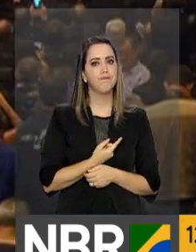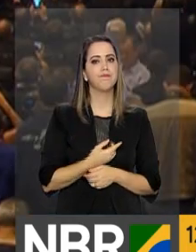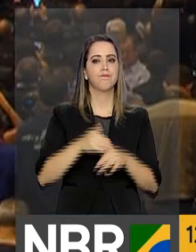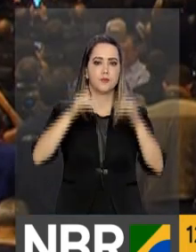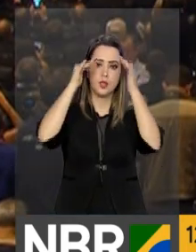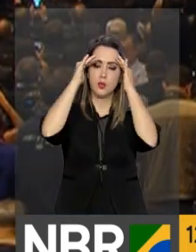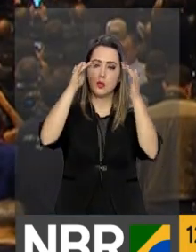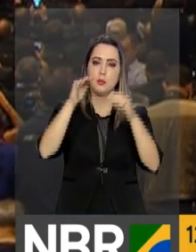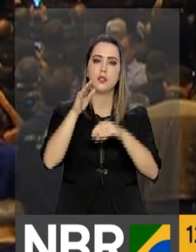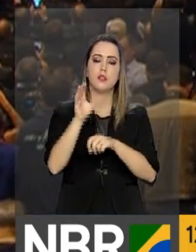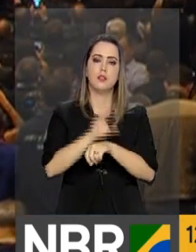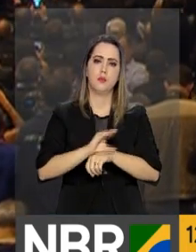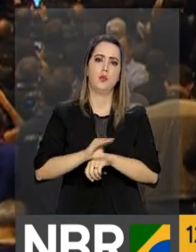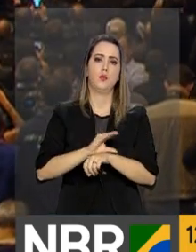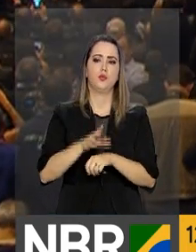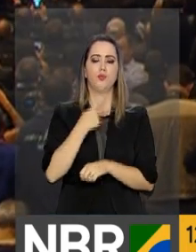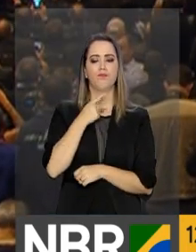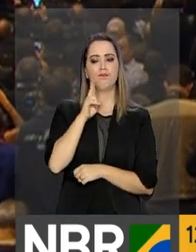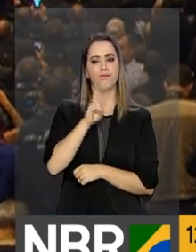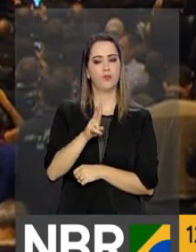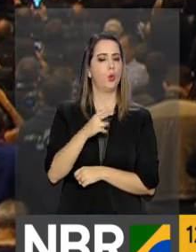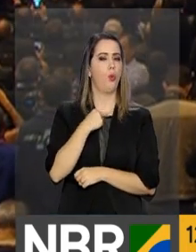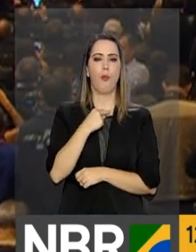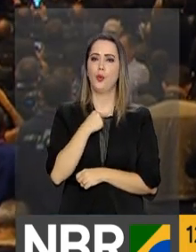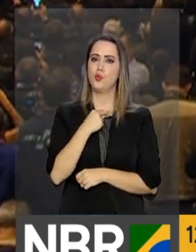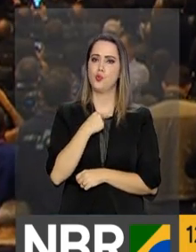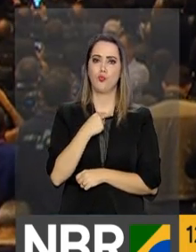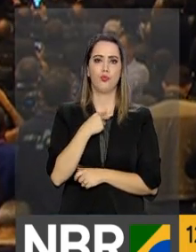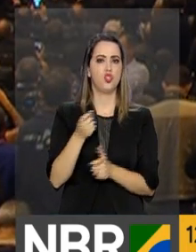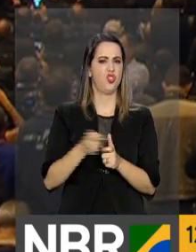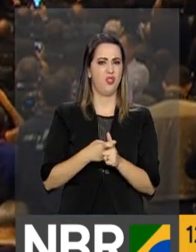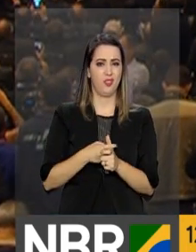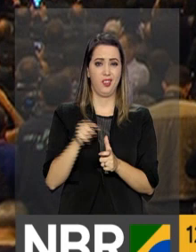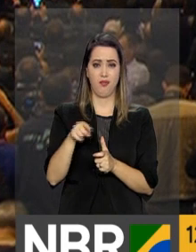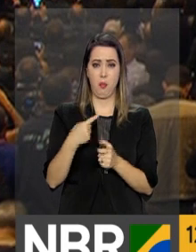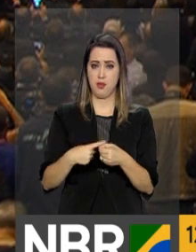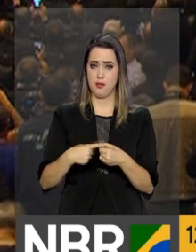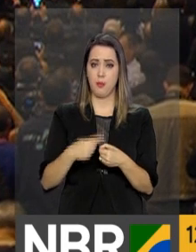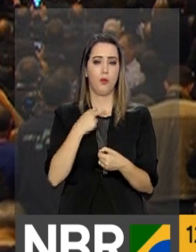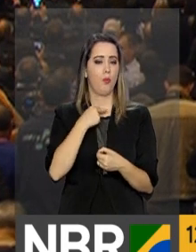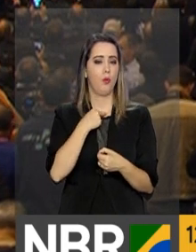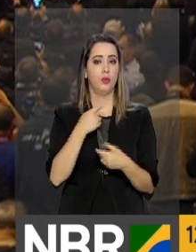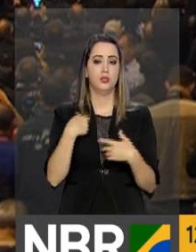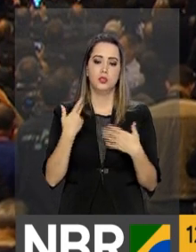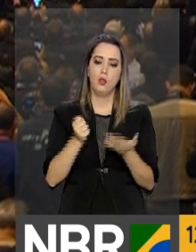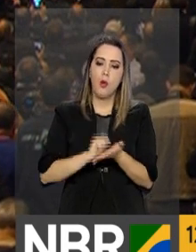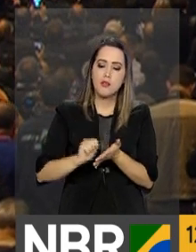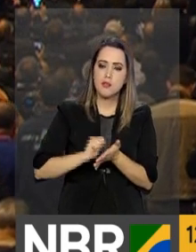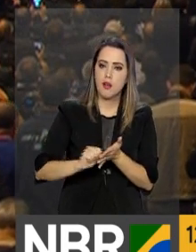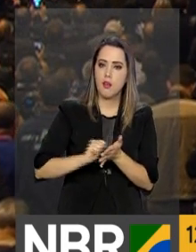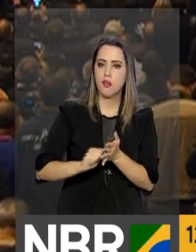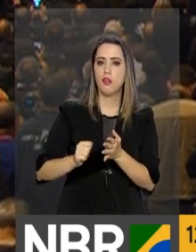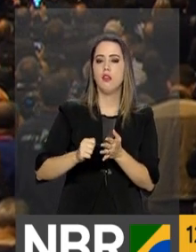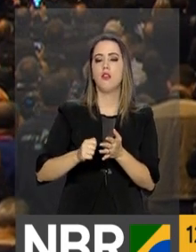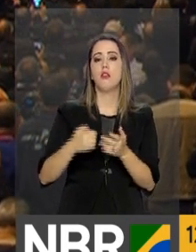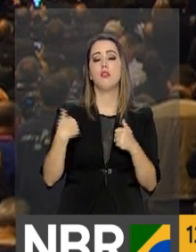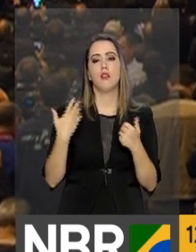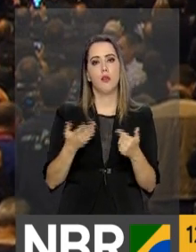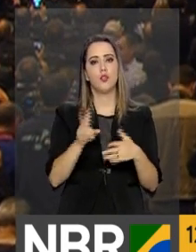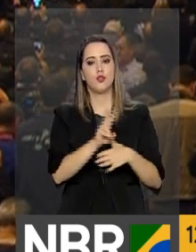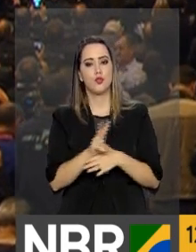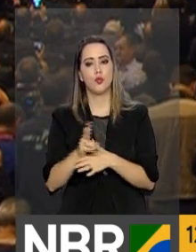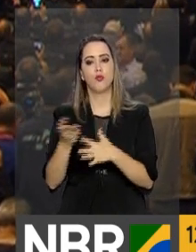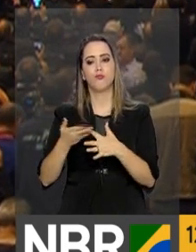federativo, dissemos: isso não pode acontecer, o município não pode ficar nesta situação. Por isso nós vamos assinar aqui um parcelamento dos